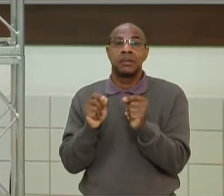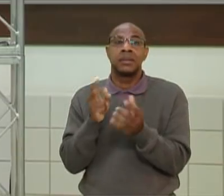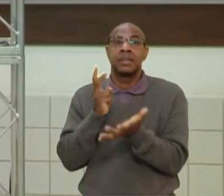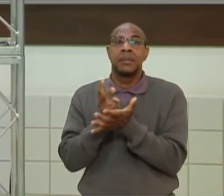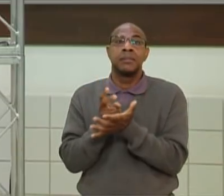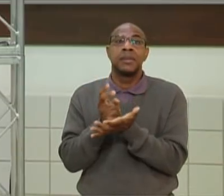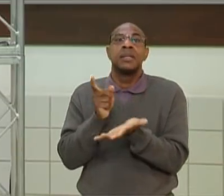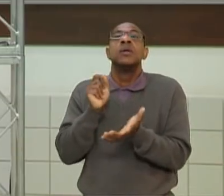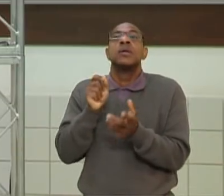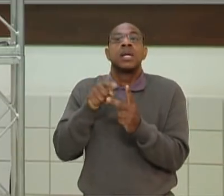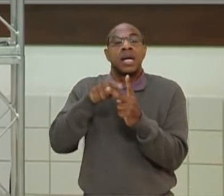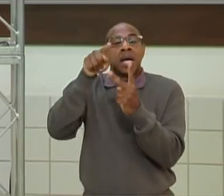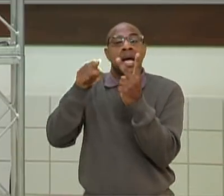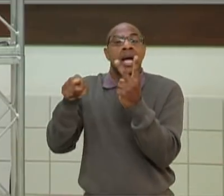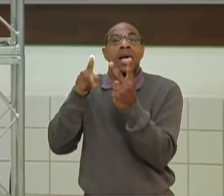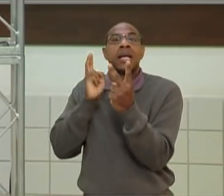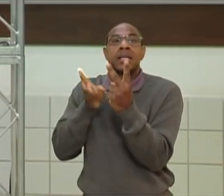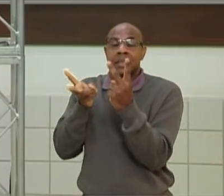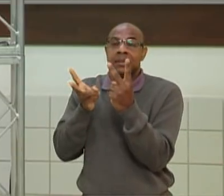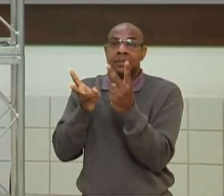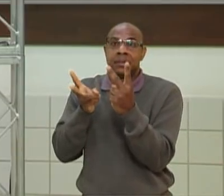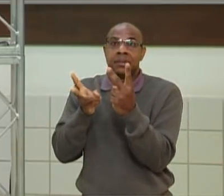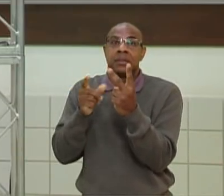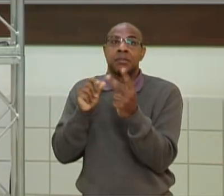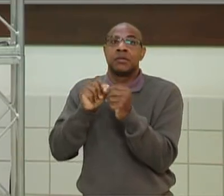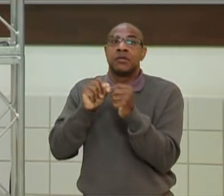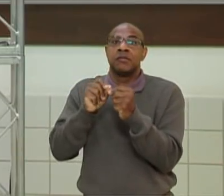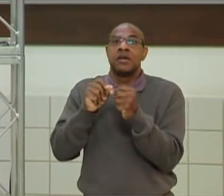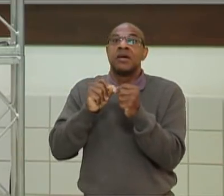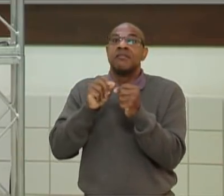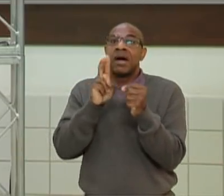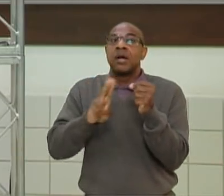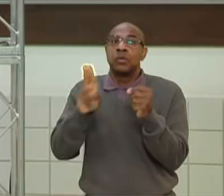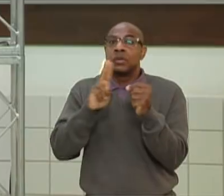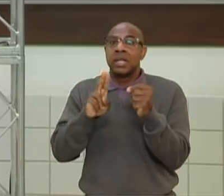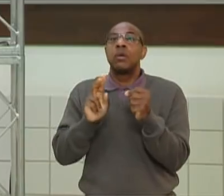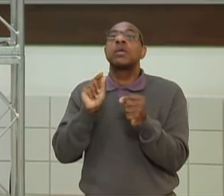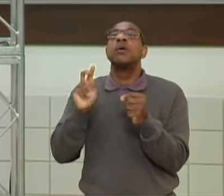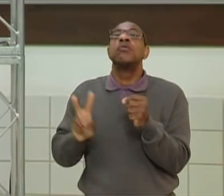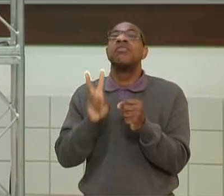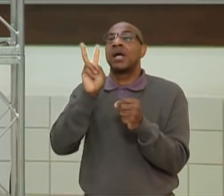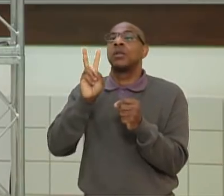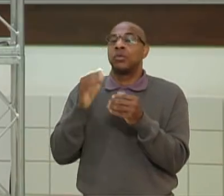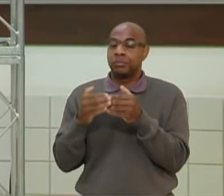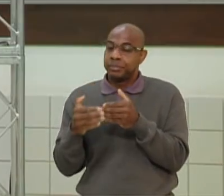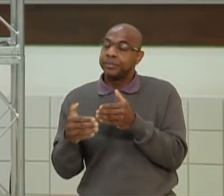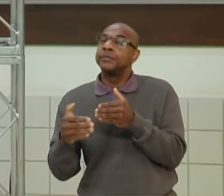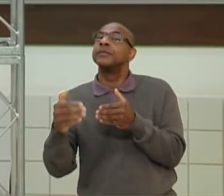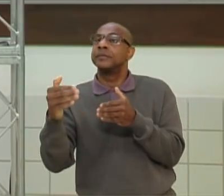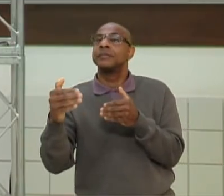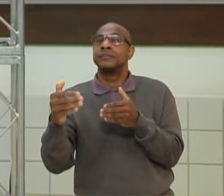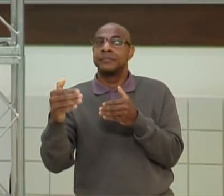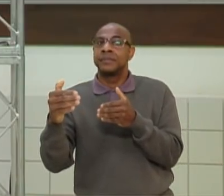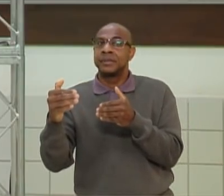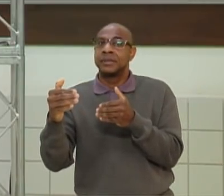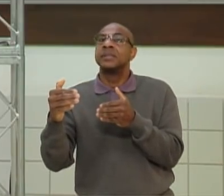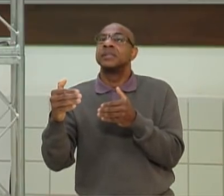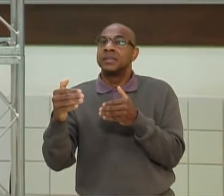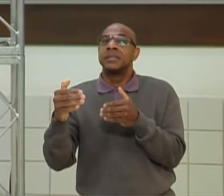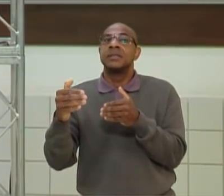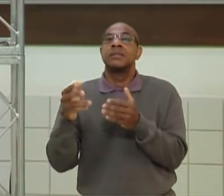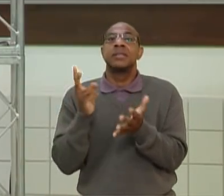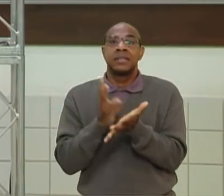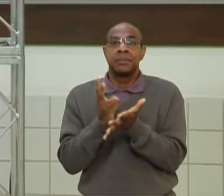racionalização das raízes, porque a gente vai trabalhar com os valores notáveis. Então, normalmente serão